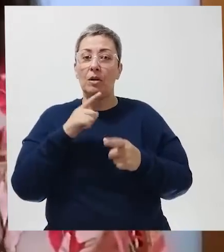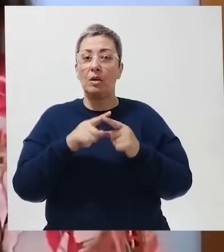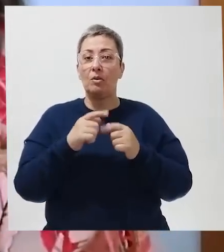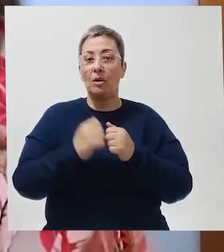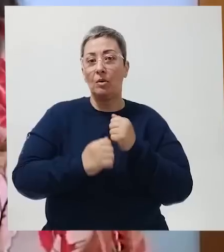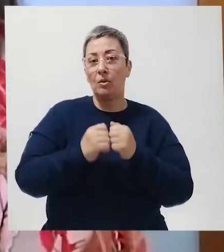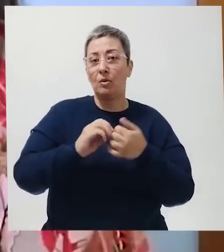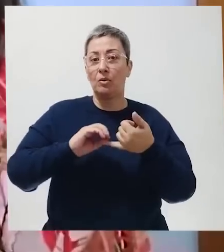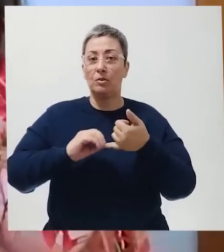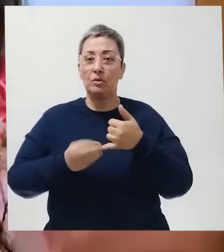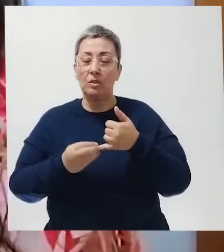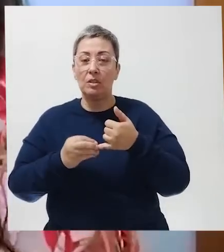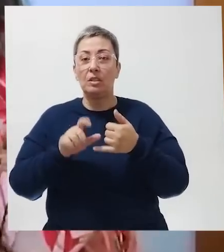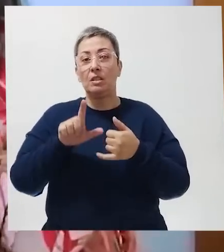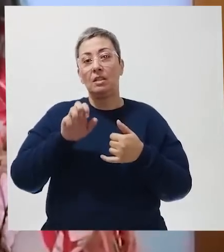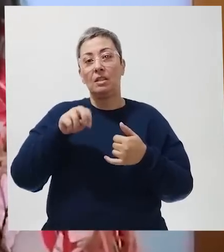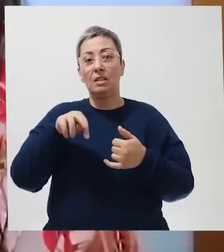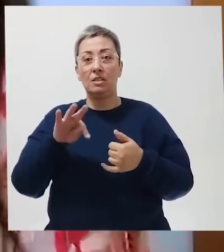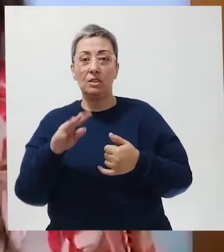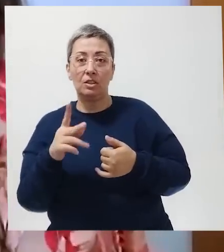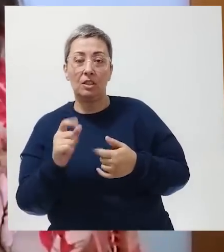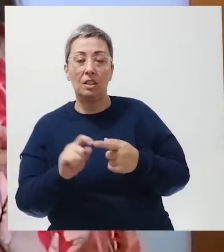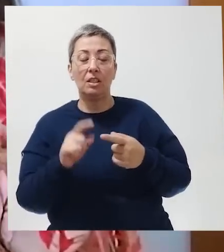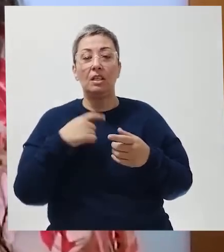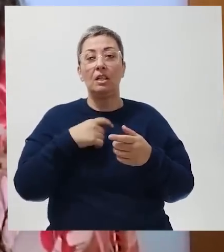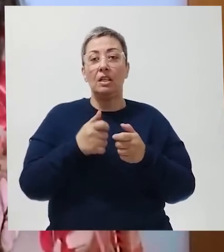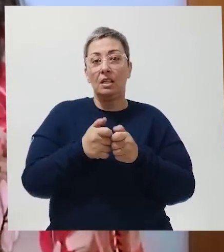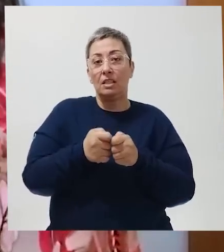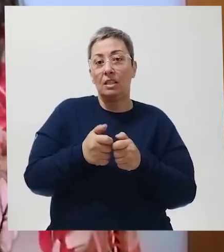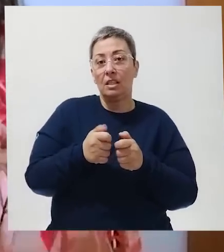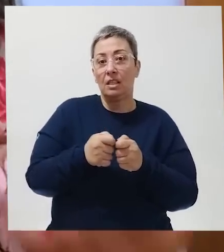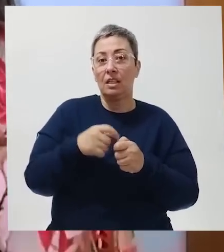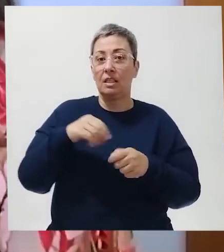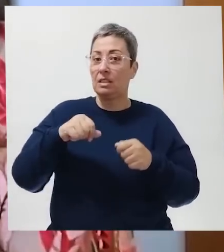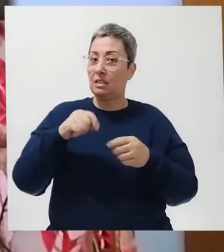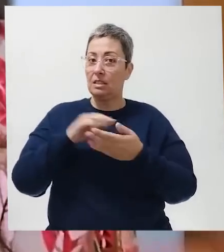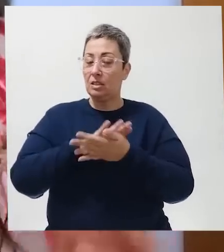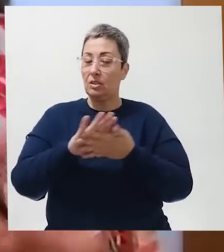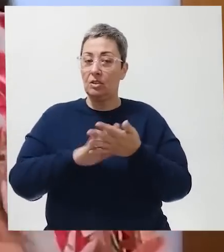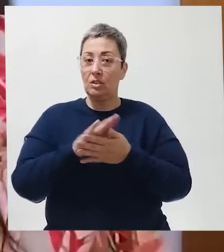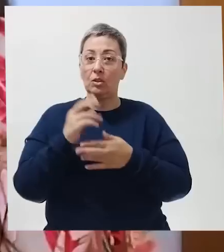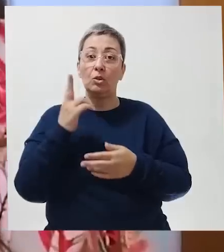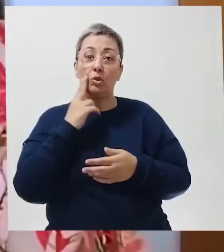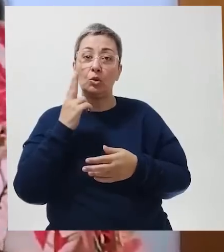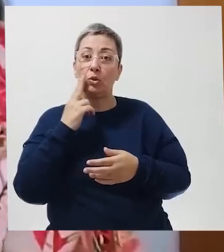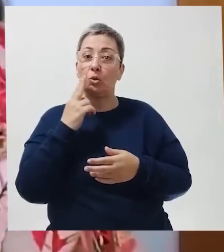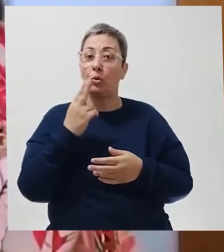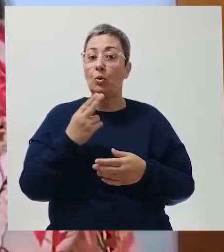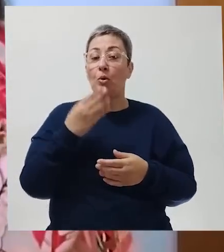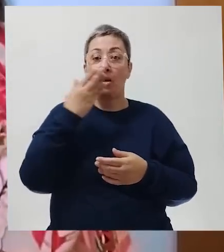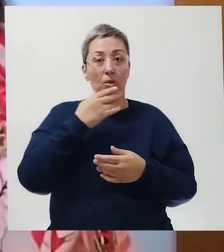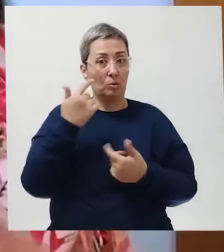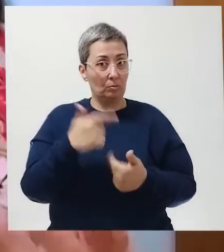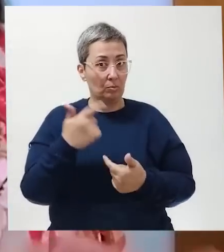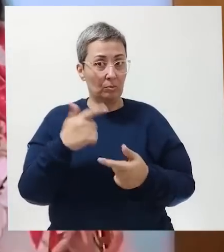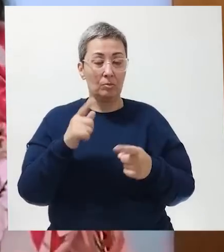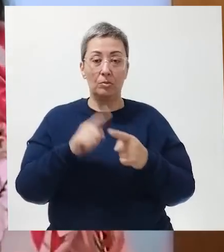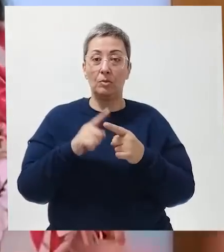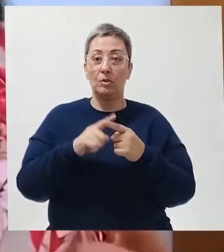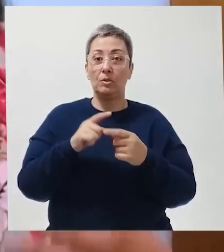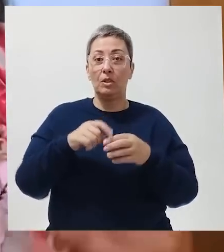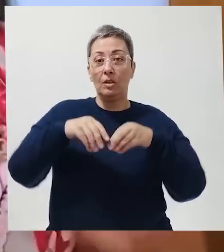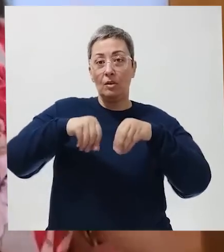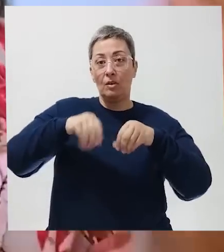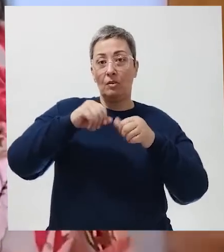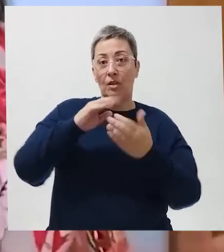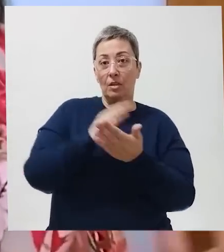caso do arroz e do feijão, a lentilha, por exemplo, castanhas sem sal, sucos de fruta sem adição de açúcar, farinha de